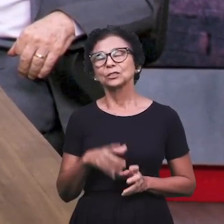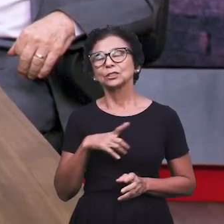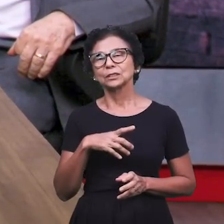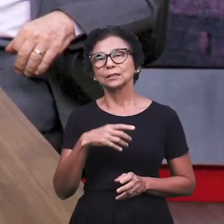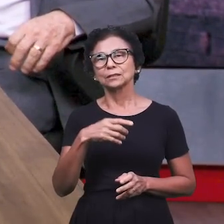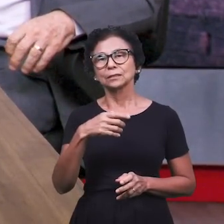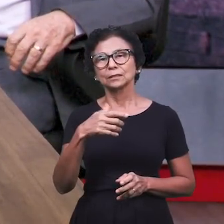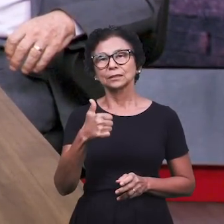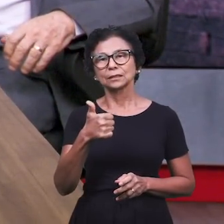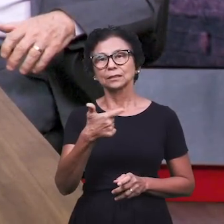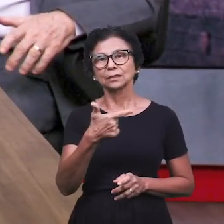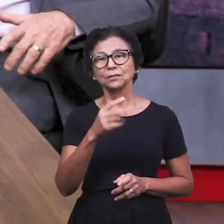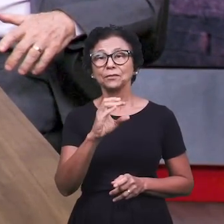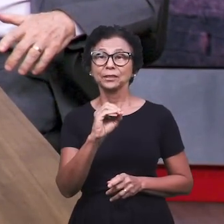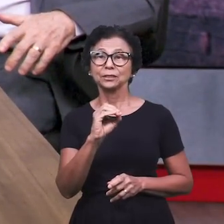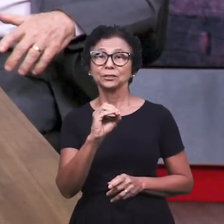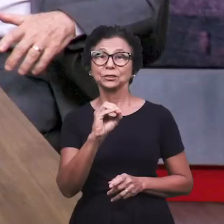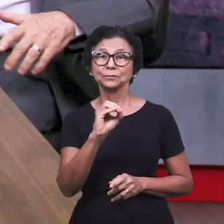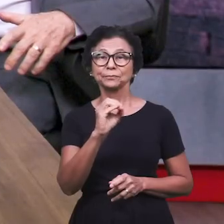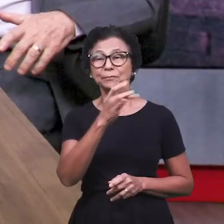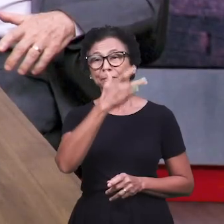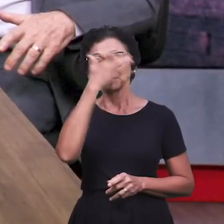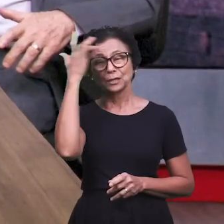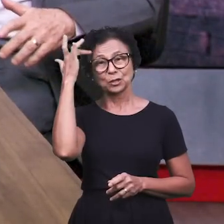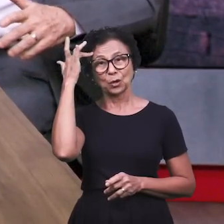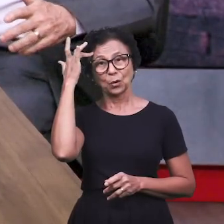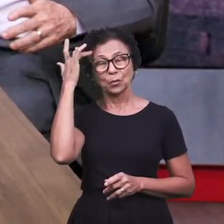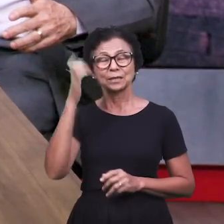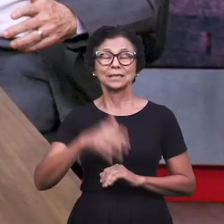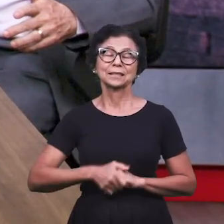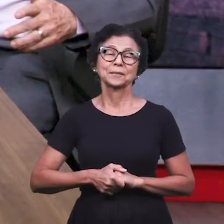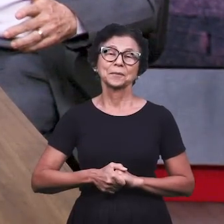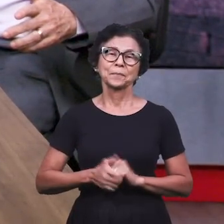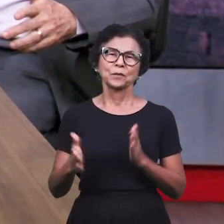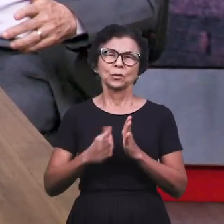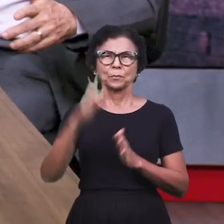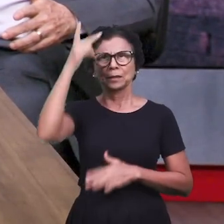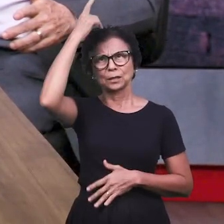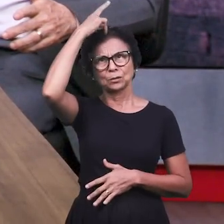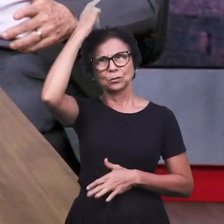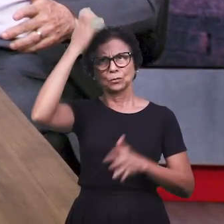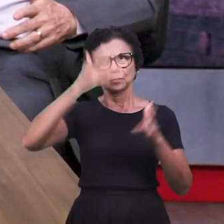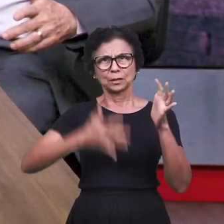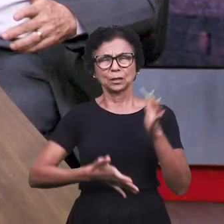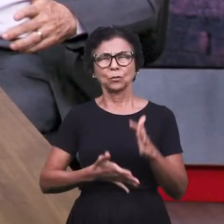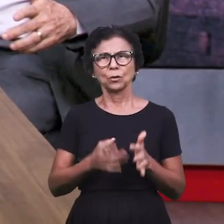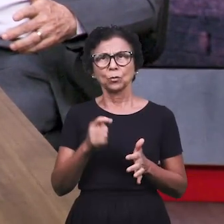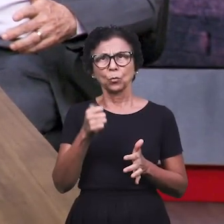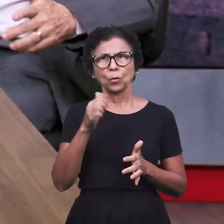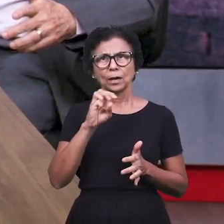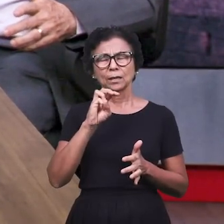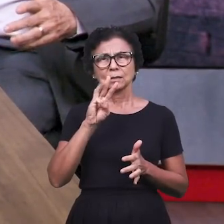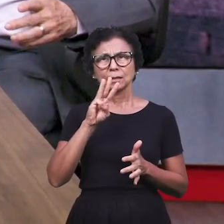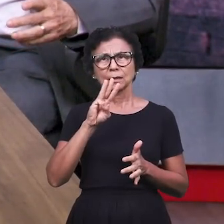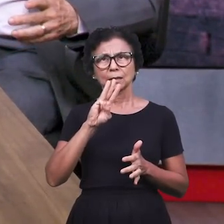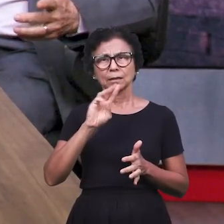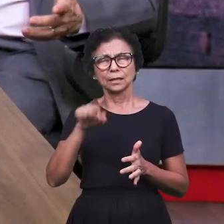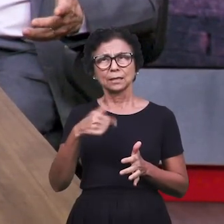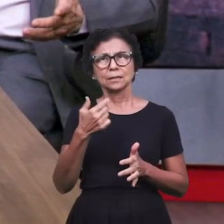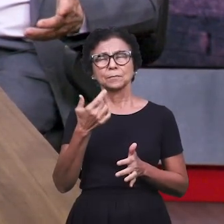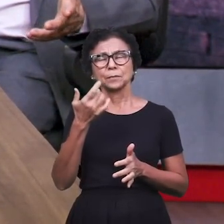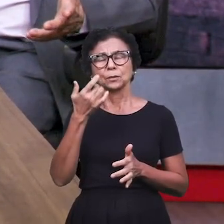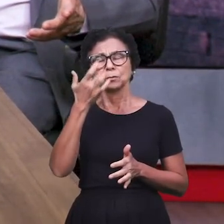120 no Pentecostes. Depois do Pentecostes aumentou, né? E quase 3.000 se converteram no Pentecostes, né? E depois mais